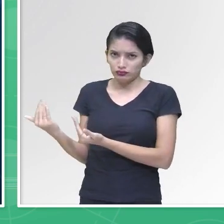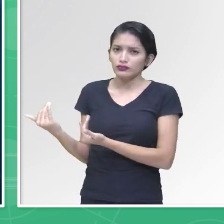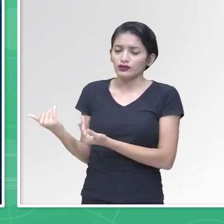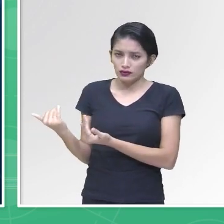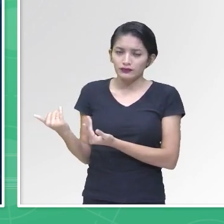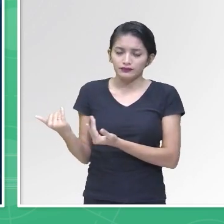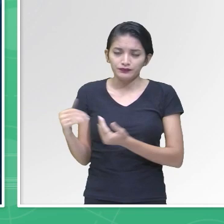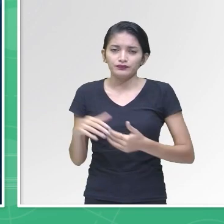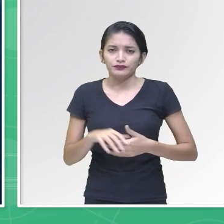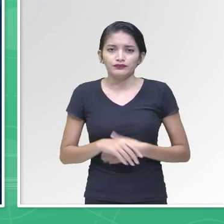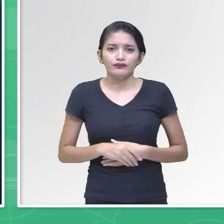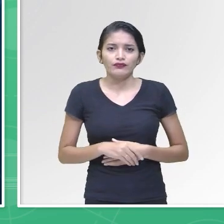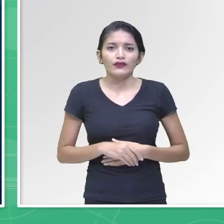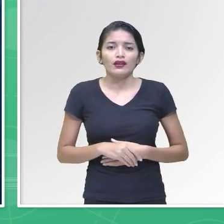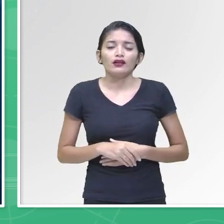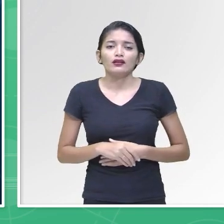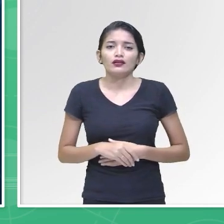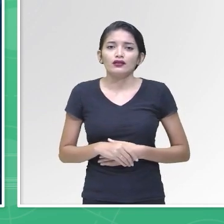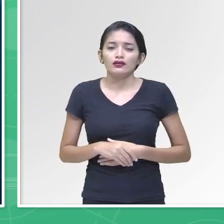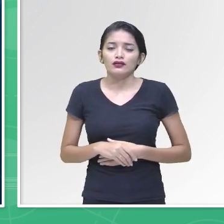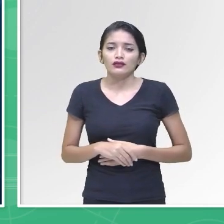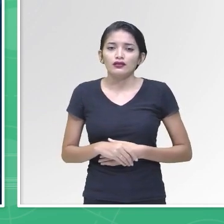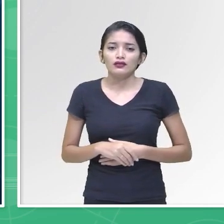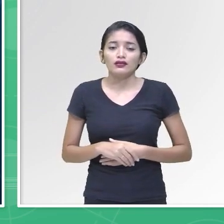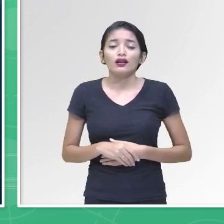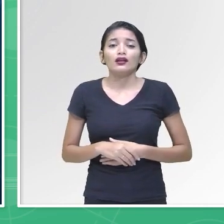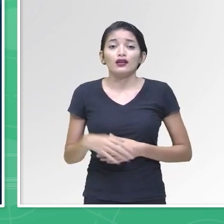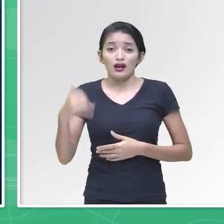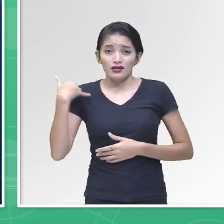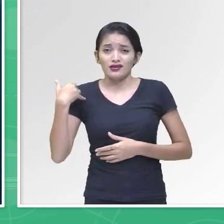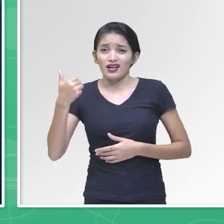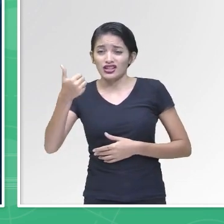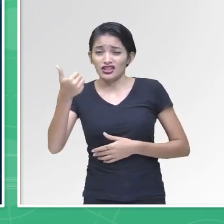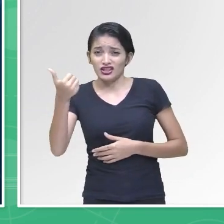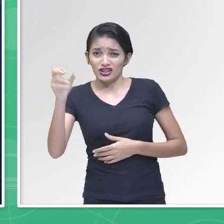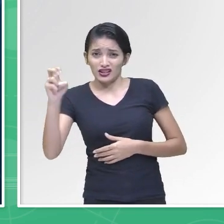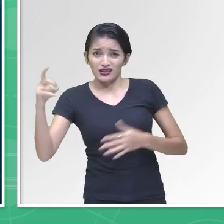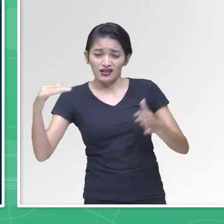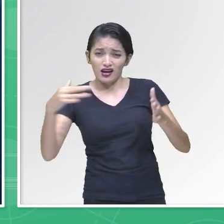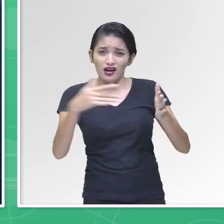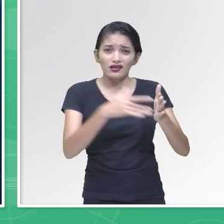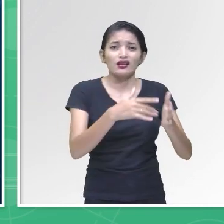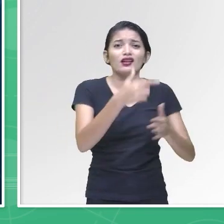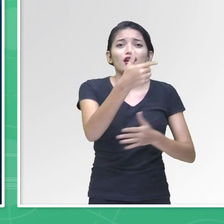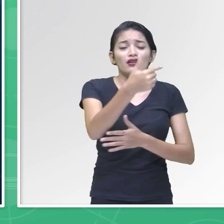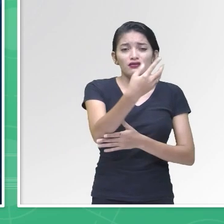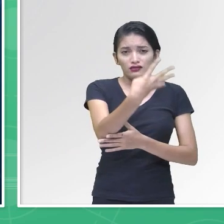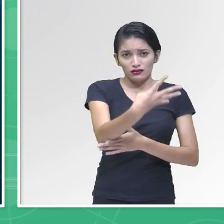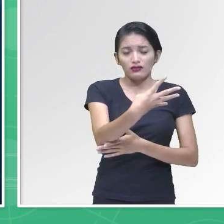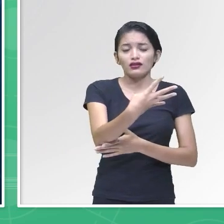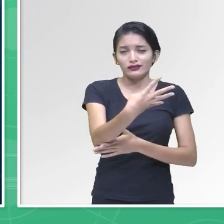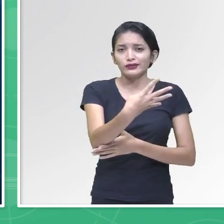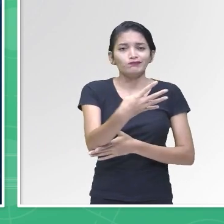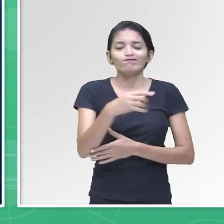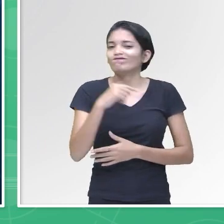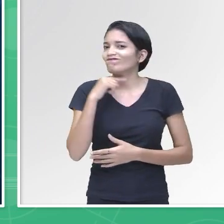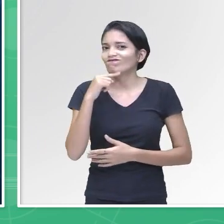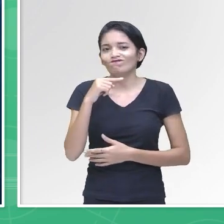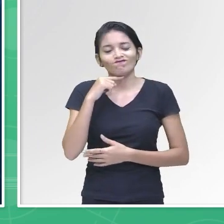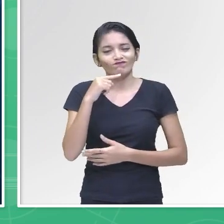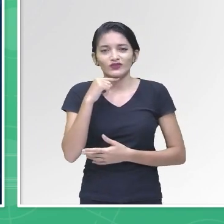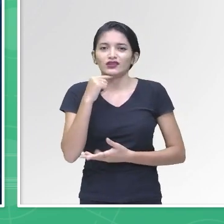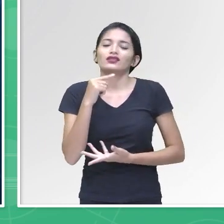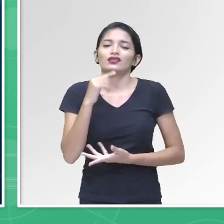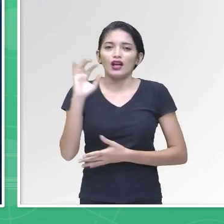são jovens, entre 15 e 24 anos de idade, não chegavam